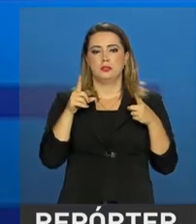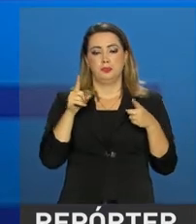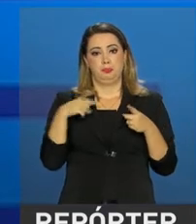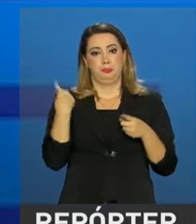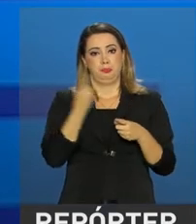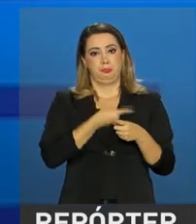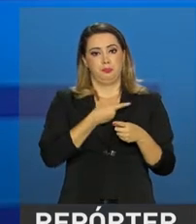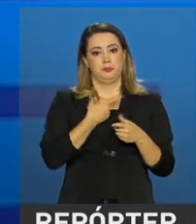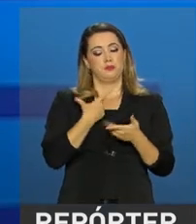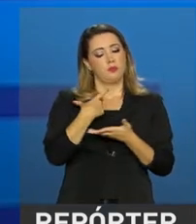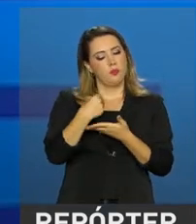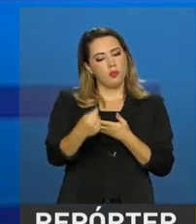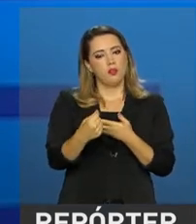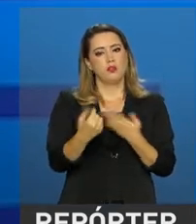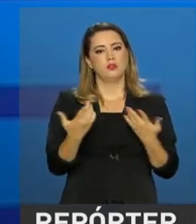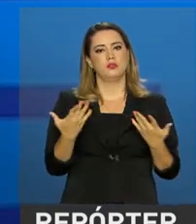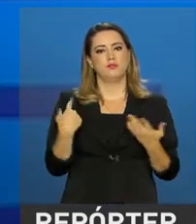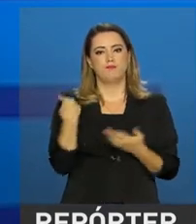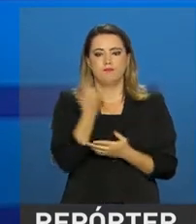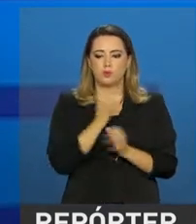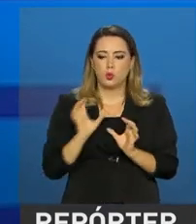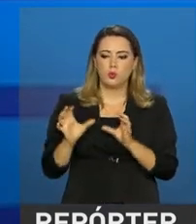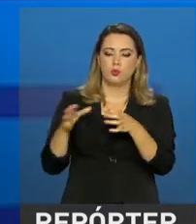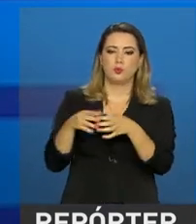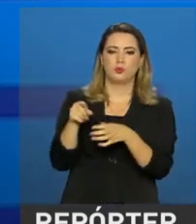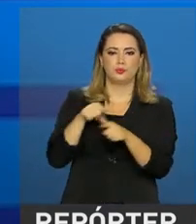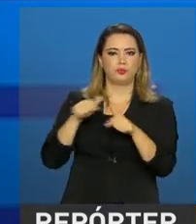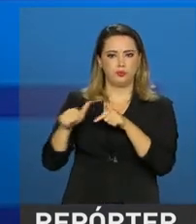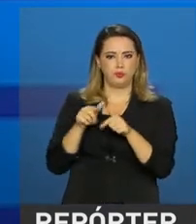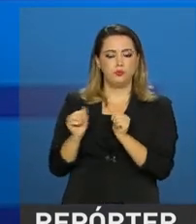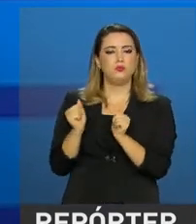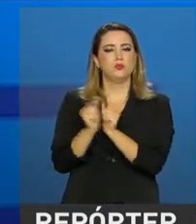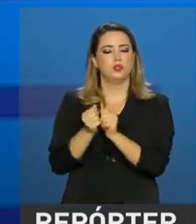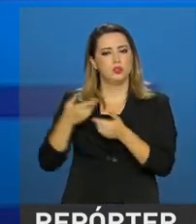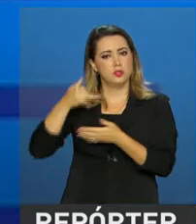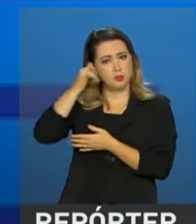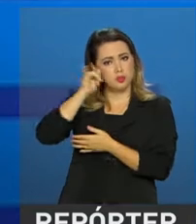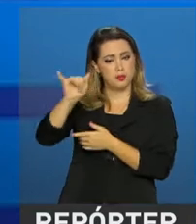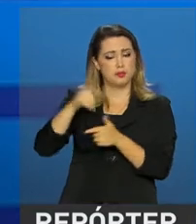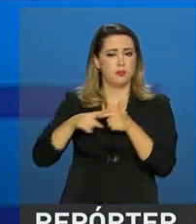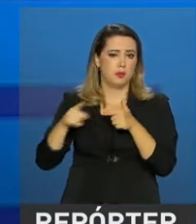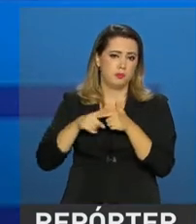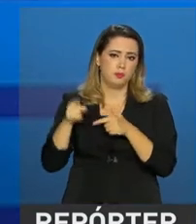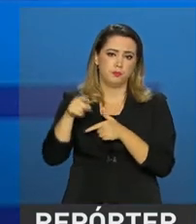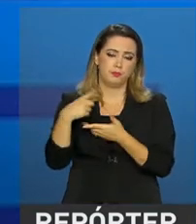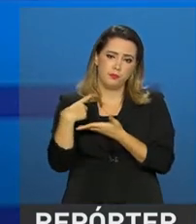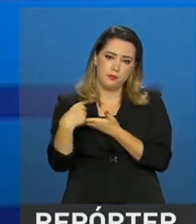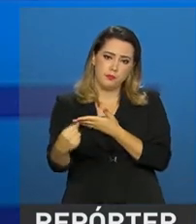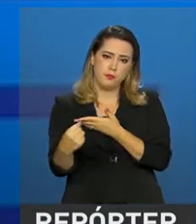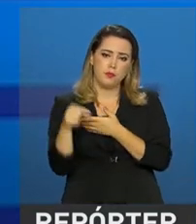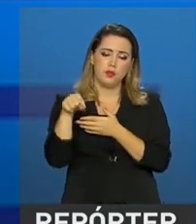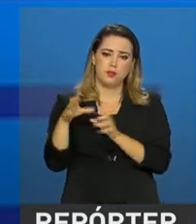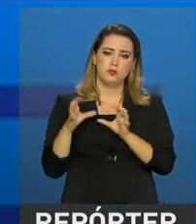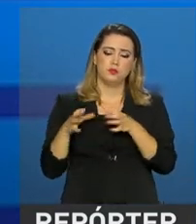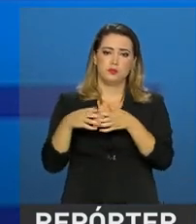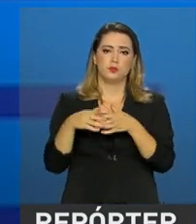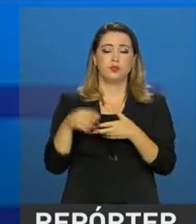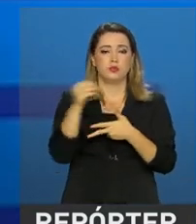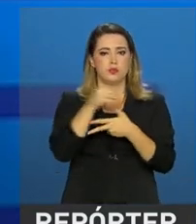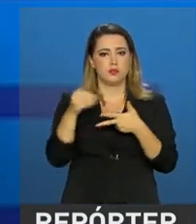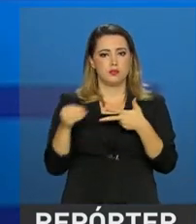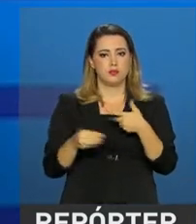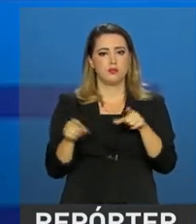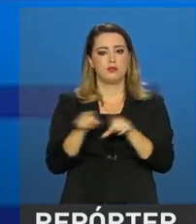a gente sai... Né? Nós que atuamos diretamente na repressão a esse tipo de ilícito, a gente sai desse Enem, né? A